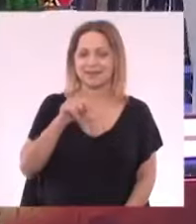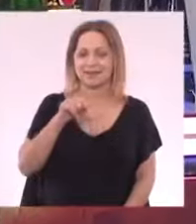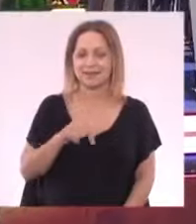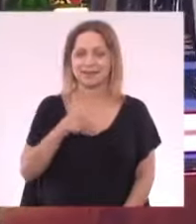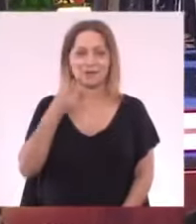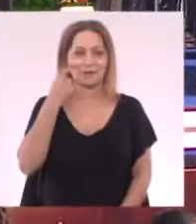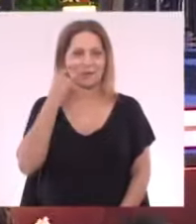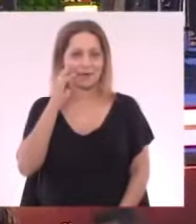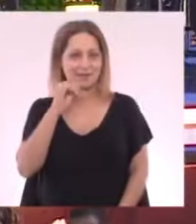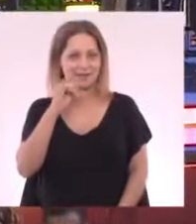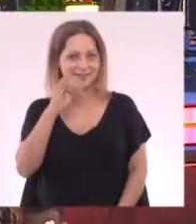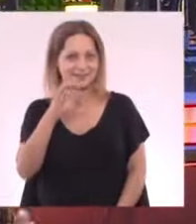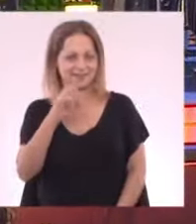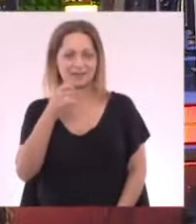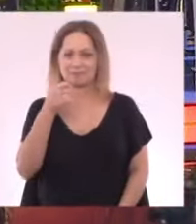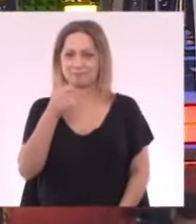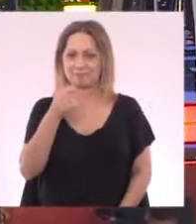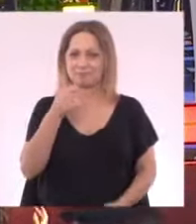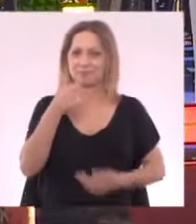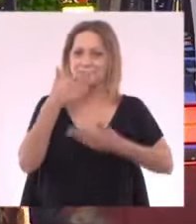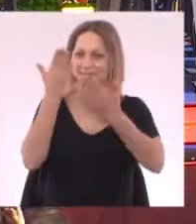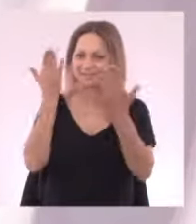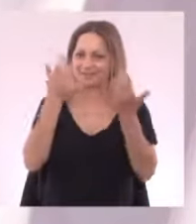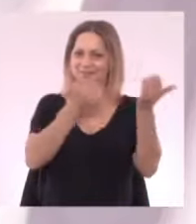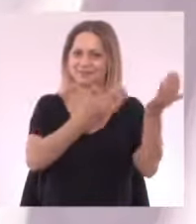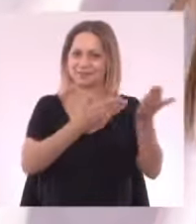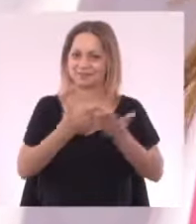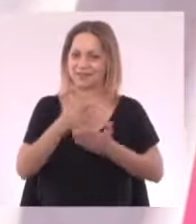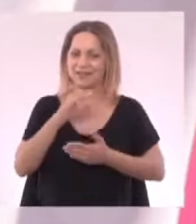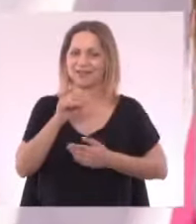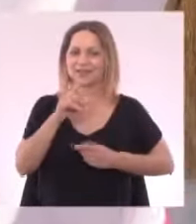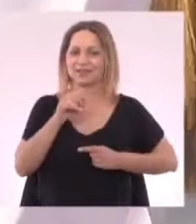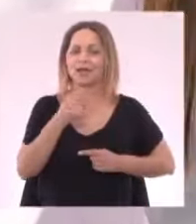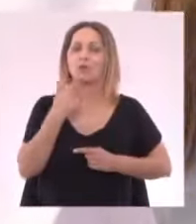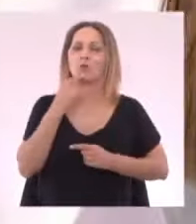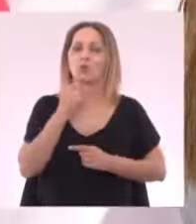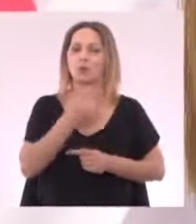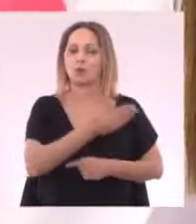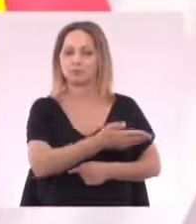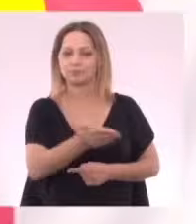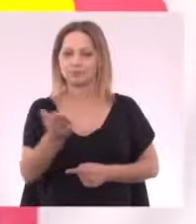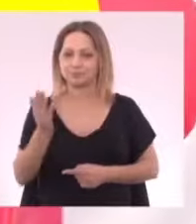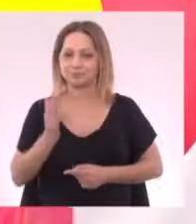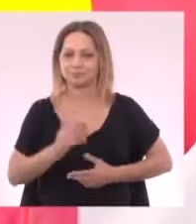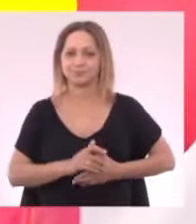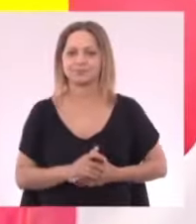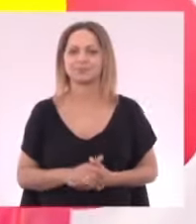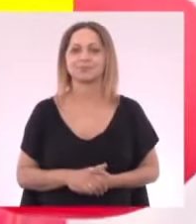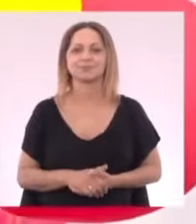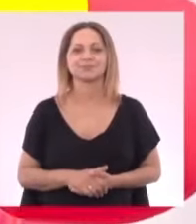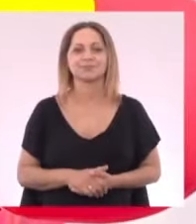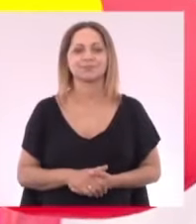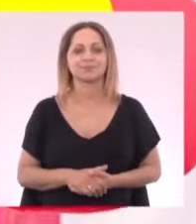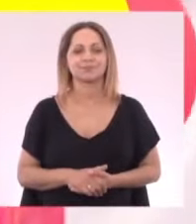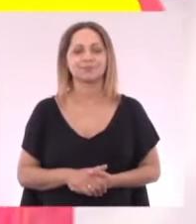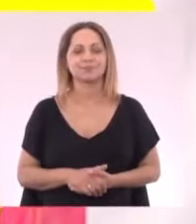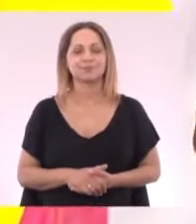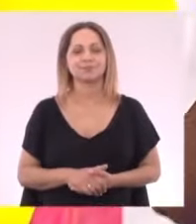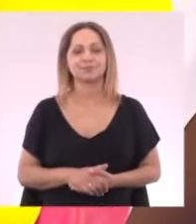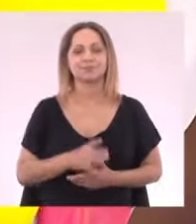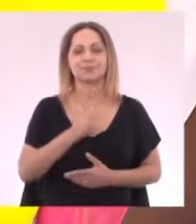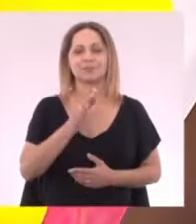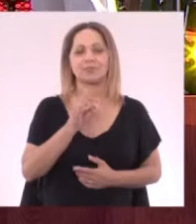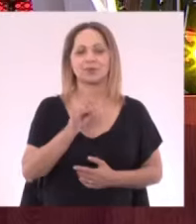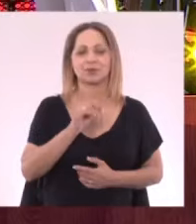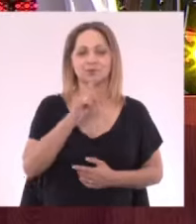Bom dia! Bem-vinda, bem-vinda! Obrigada. Querida Carla, antes de qualquer coisa, por favor, apresente os seus sorridentes músicos. José Manuel Maia.